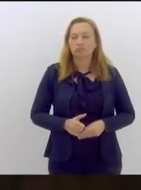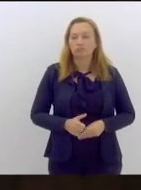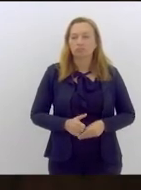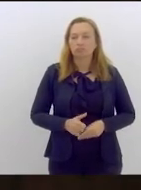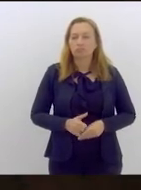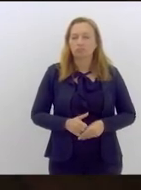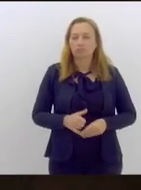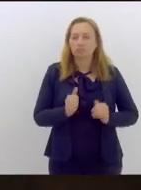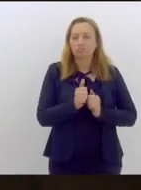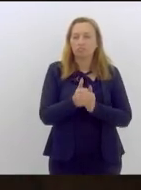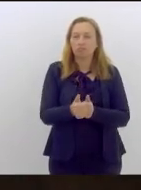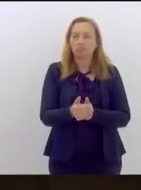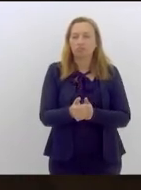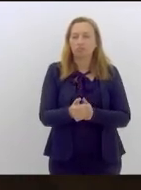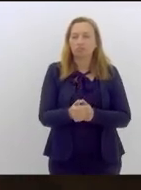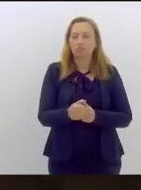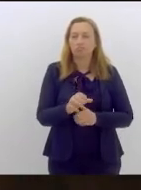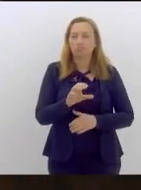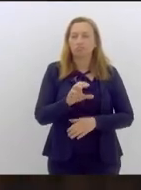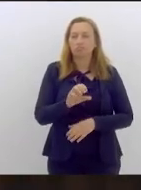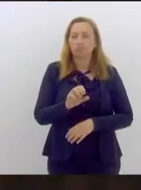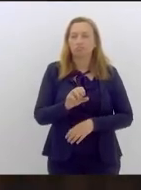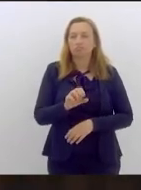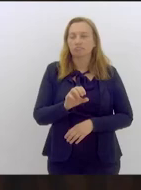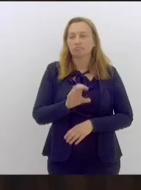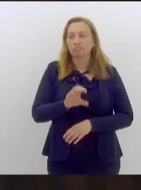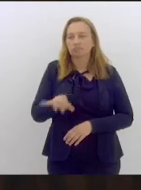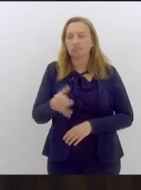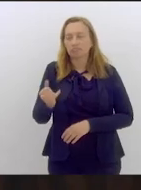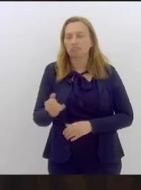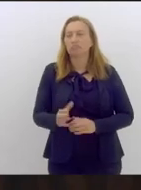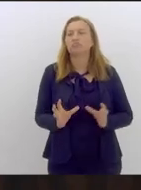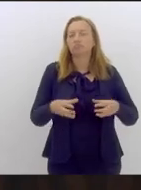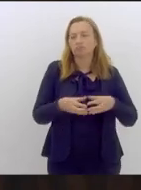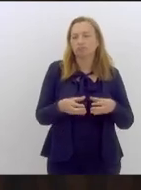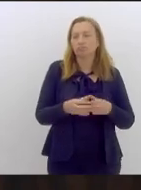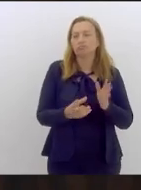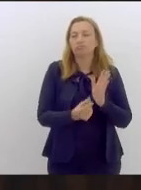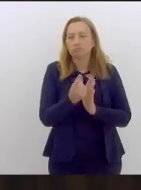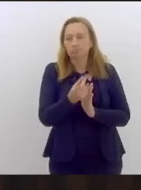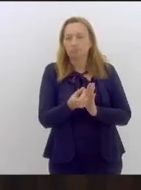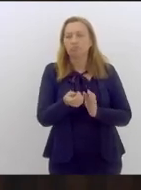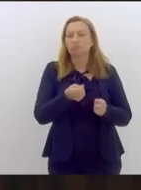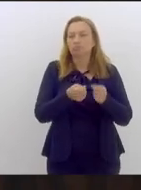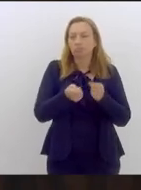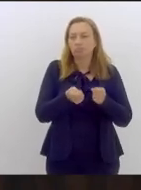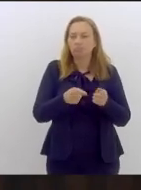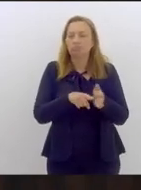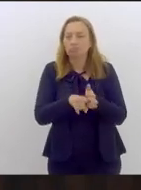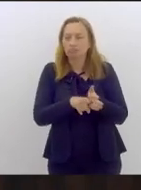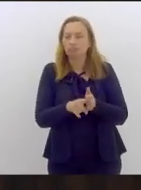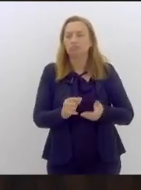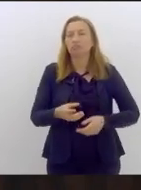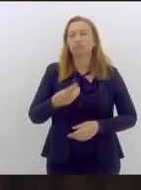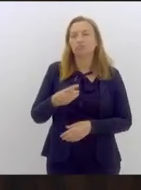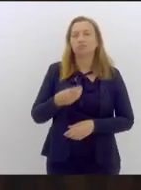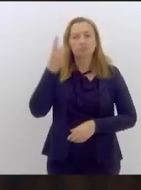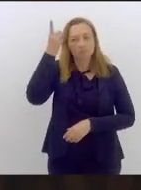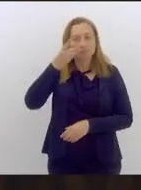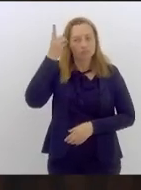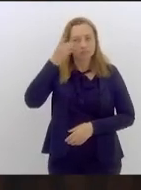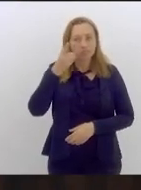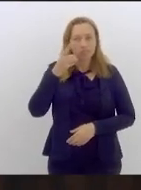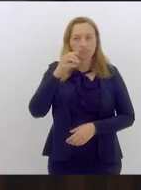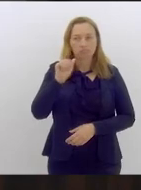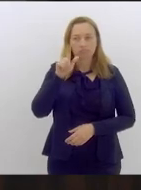Sigo com parecer favorável. Para emitir parecer pela Comissão de Orçamento, Finanças, Fiscalização Financeira e Controle, deputado